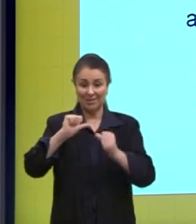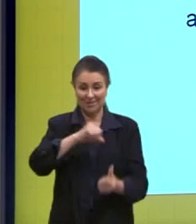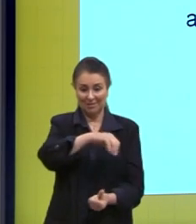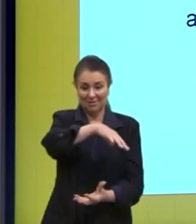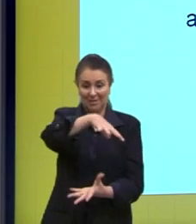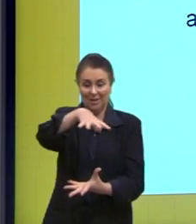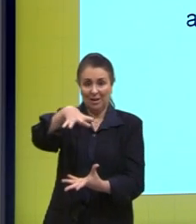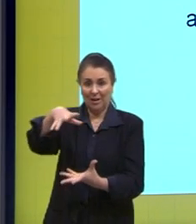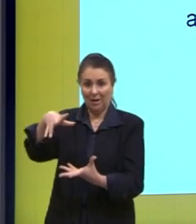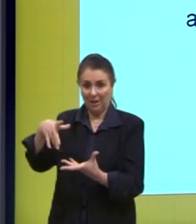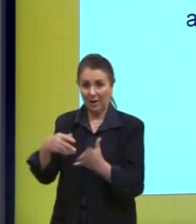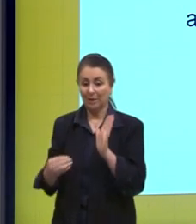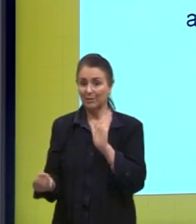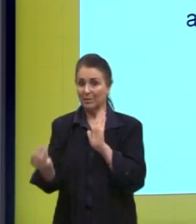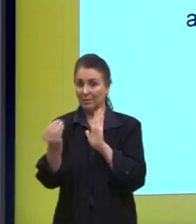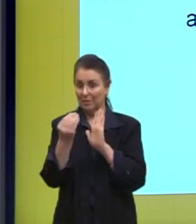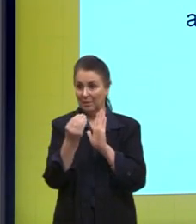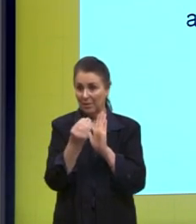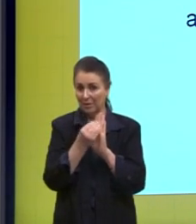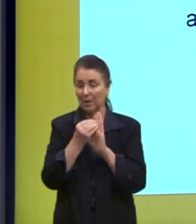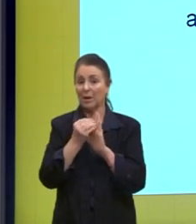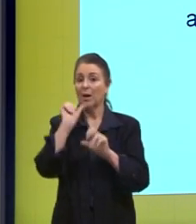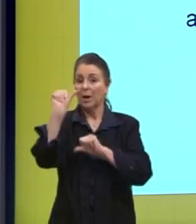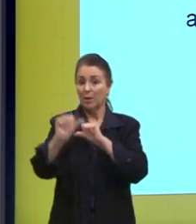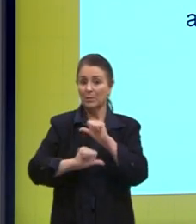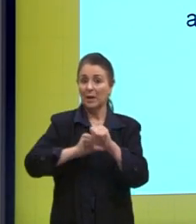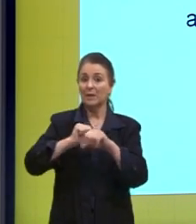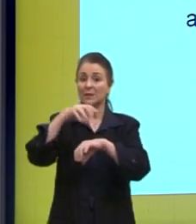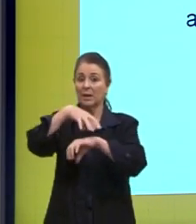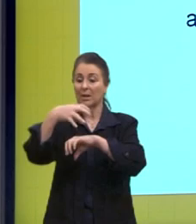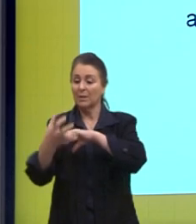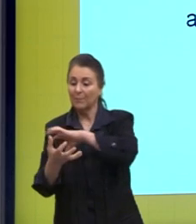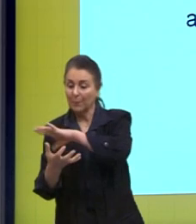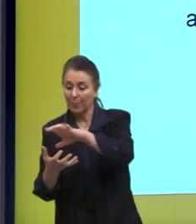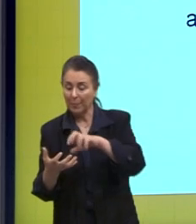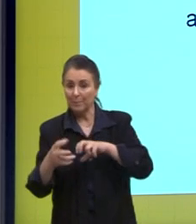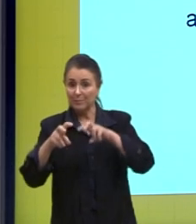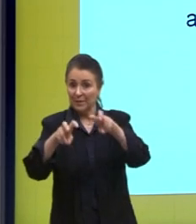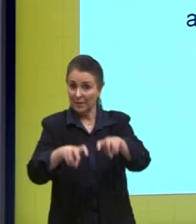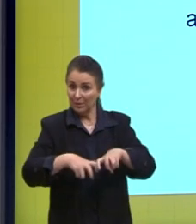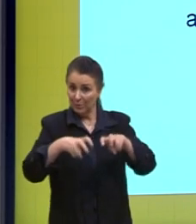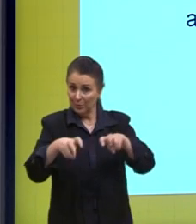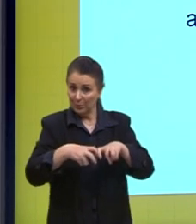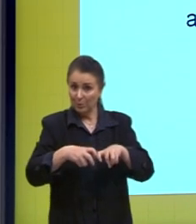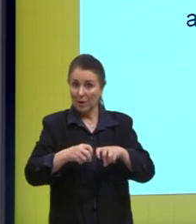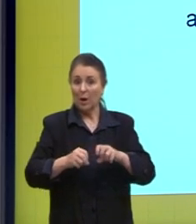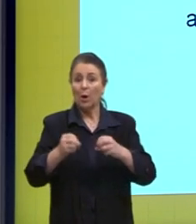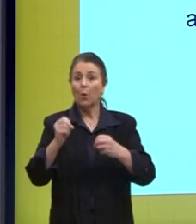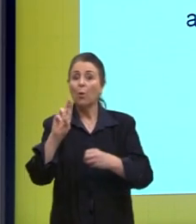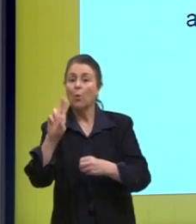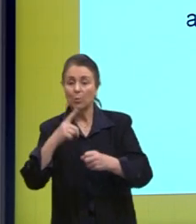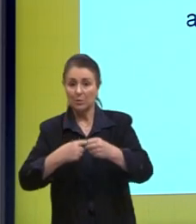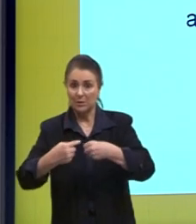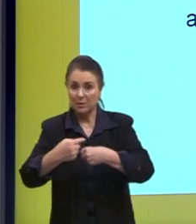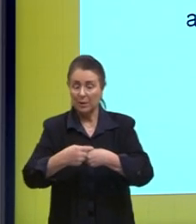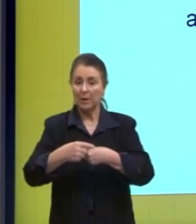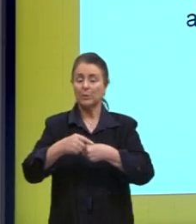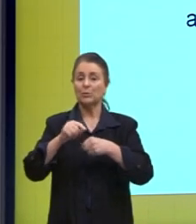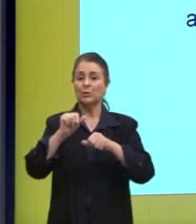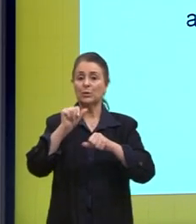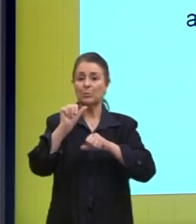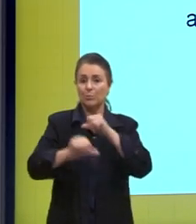inclui a conversão de ecossistemas naturais em agricultura ou áreas urbanas mudanças na frequência